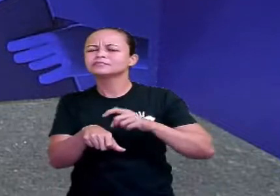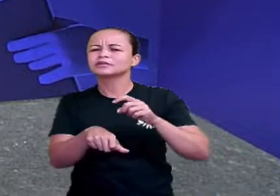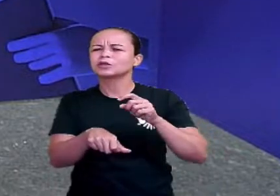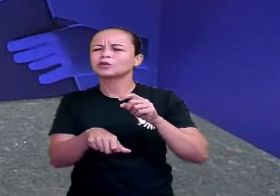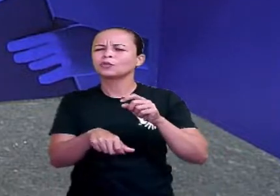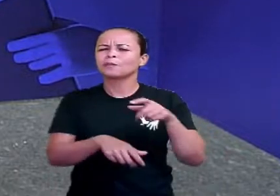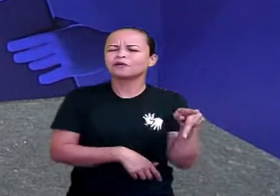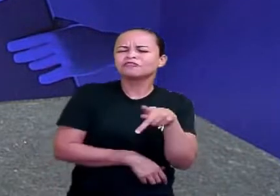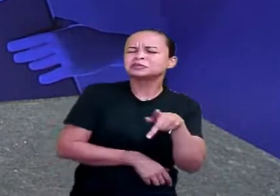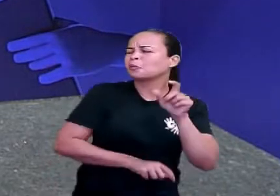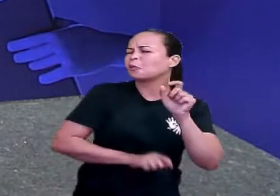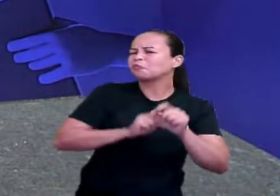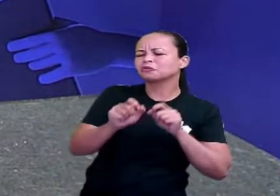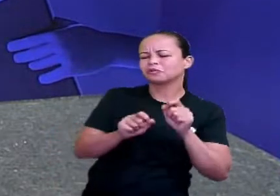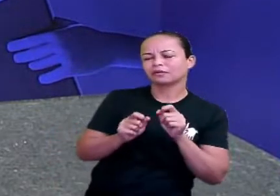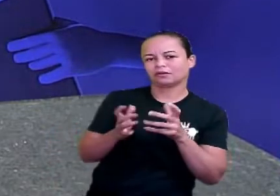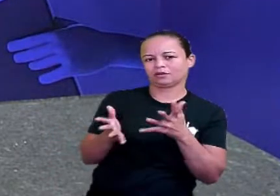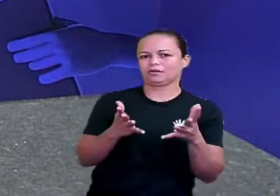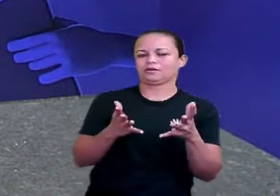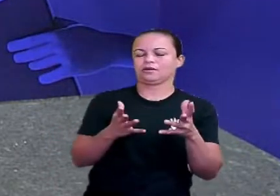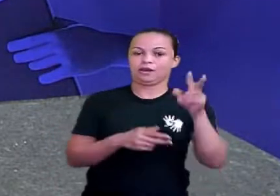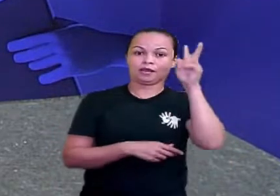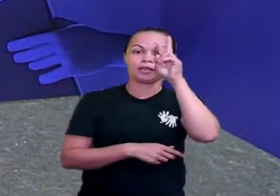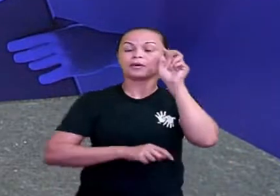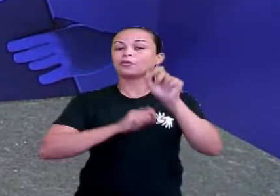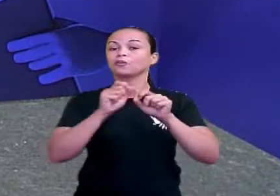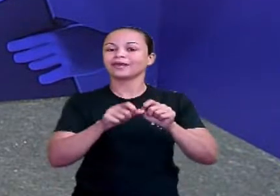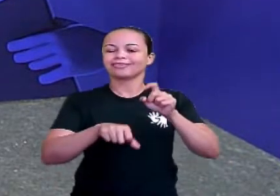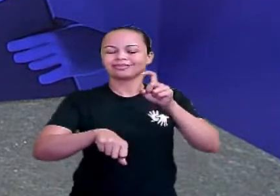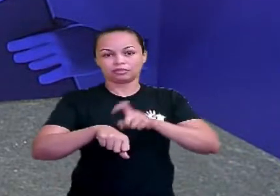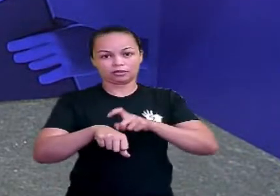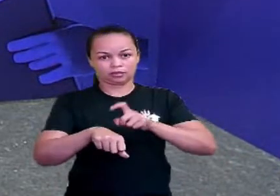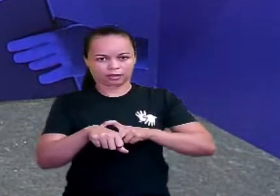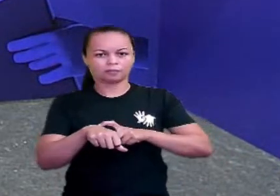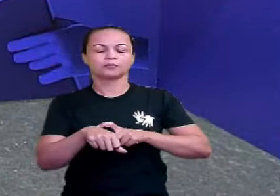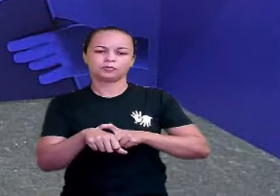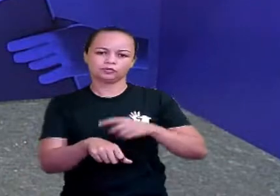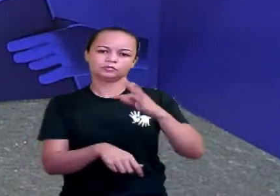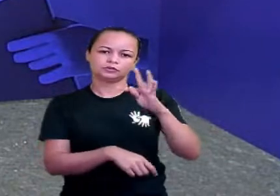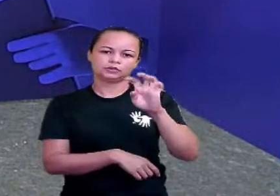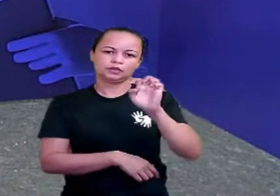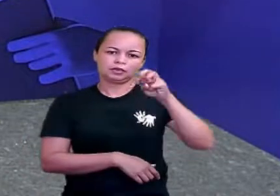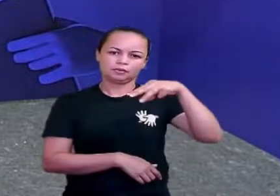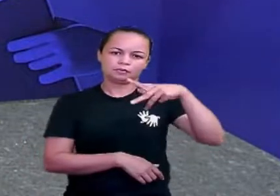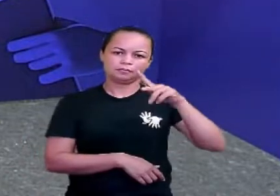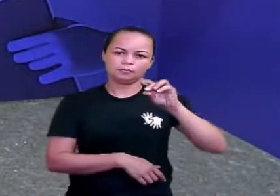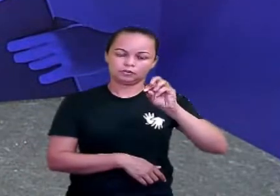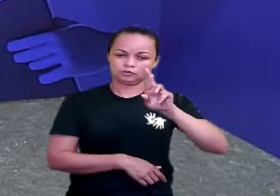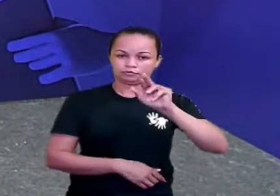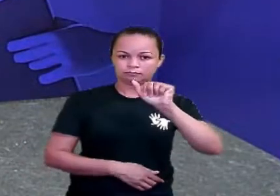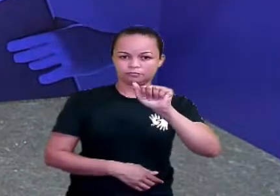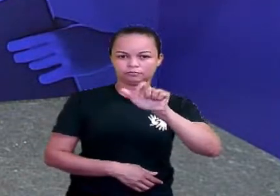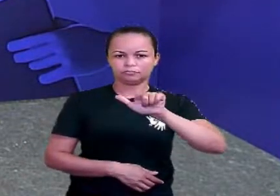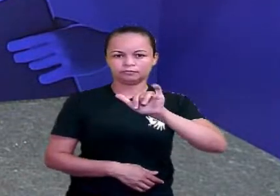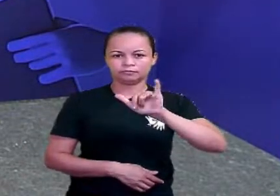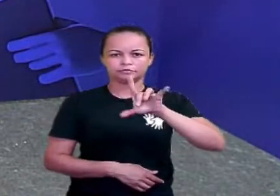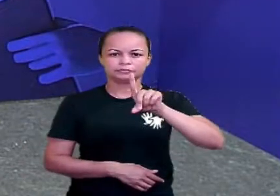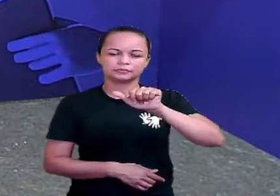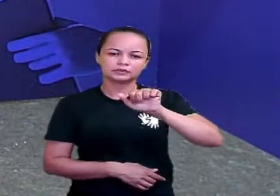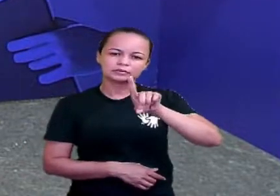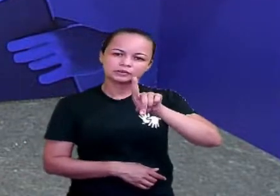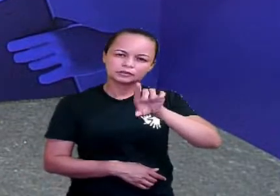Temporalidade lembra o quê? Lembra tempo, né? A gente vai aprender um pouco sobre passado,